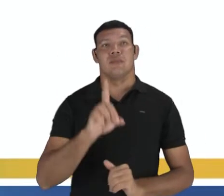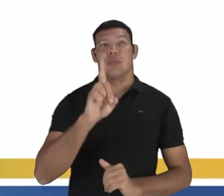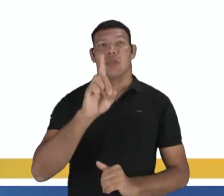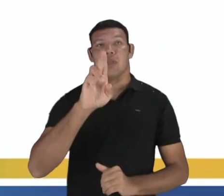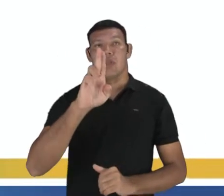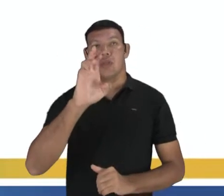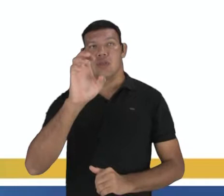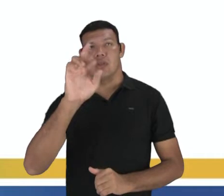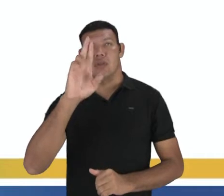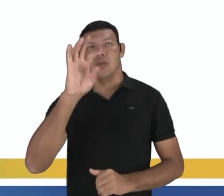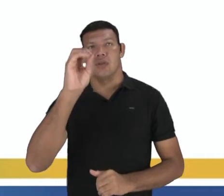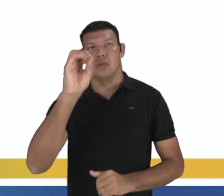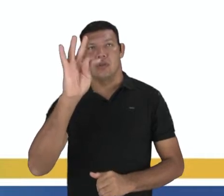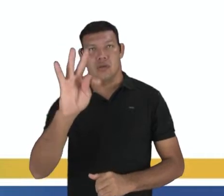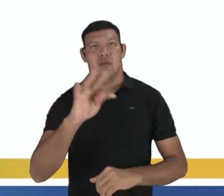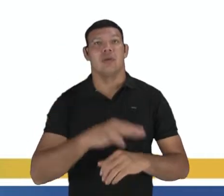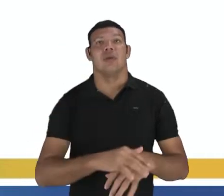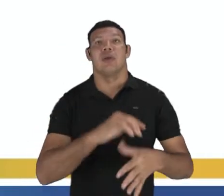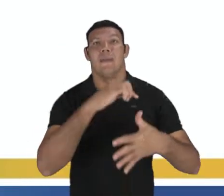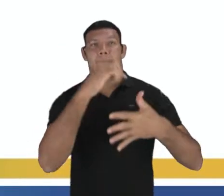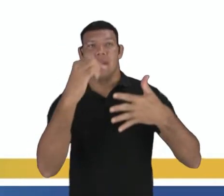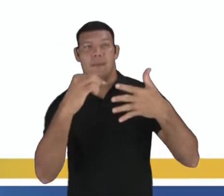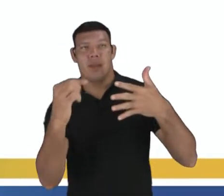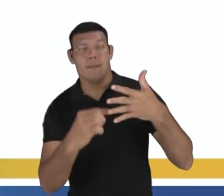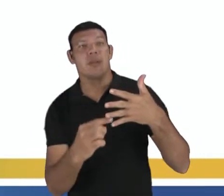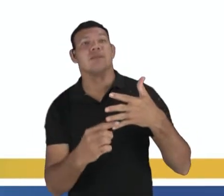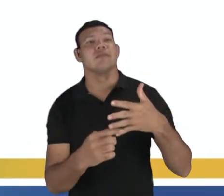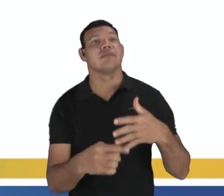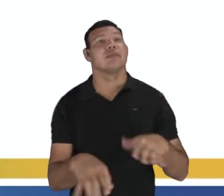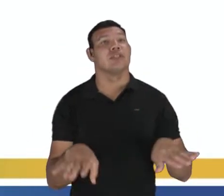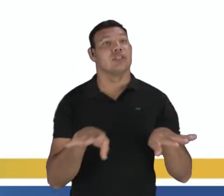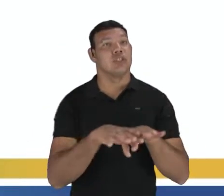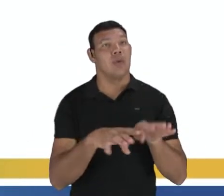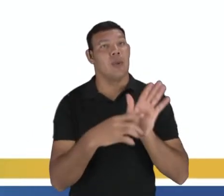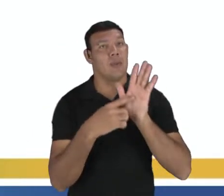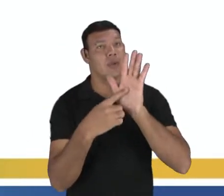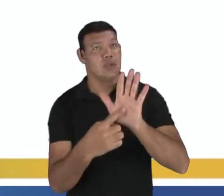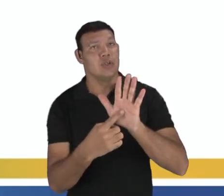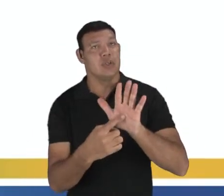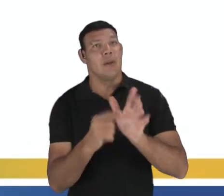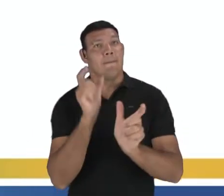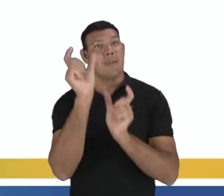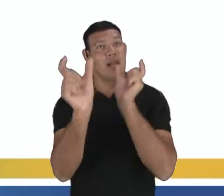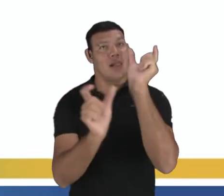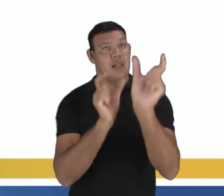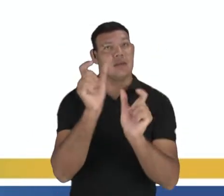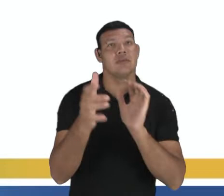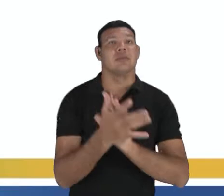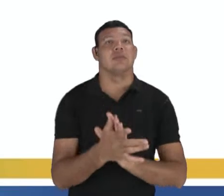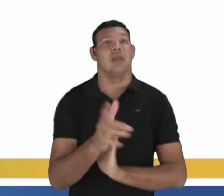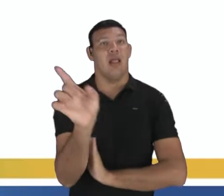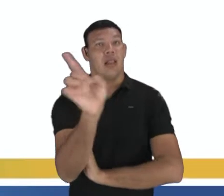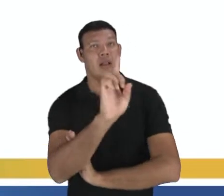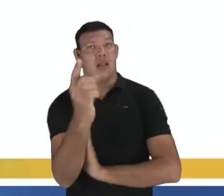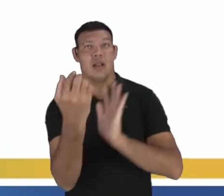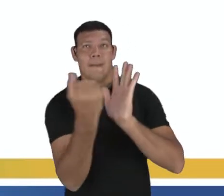Ducrot, são os seguintes os princípios índices de polifonia: negação, marcadores